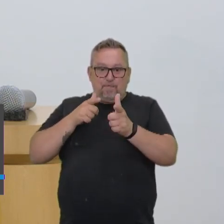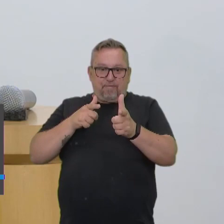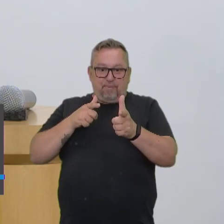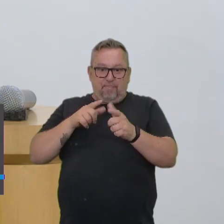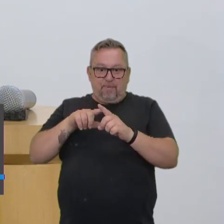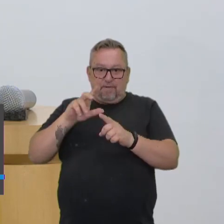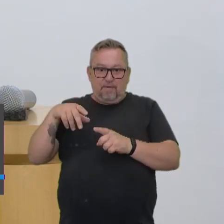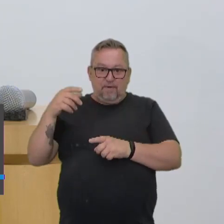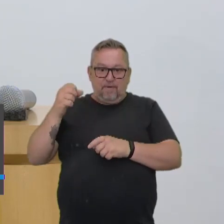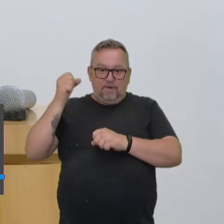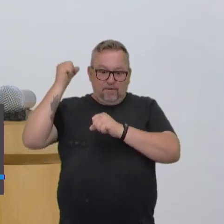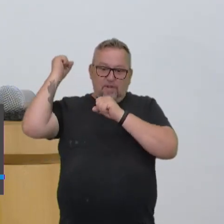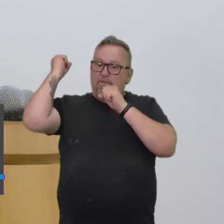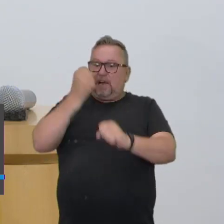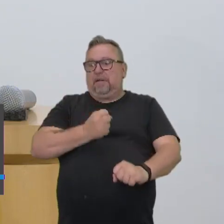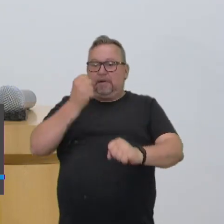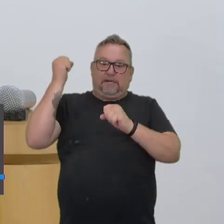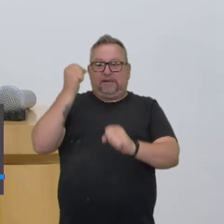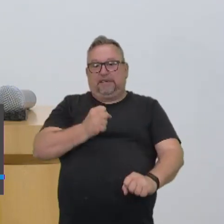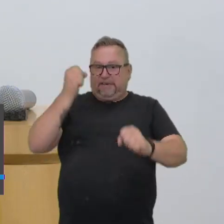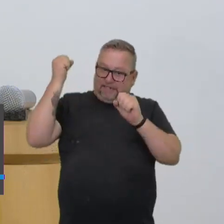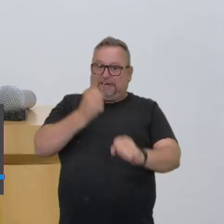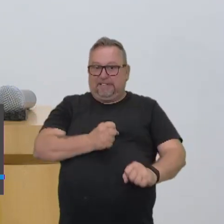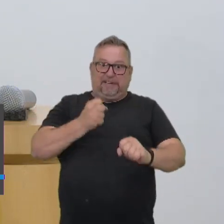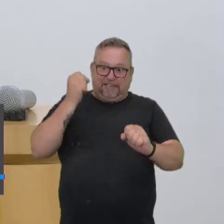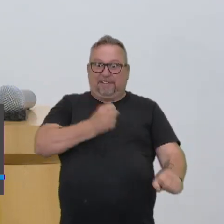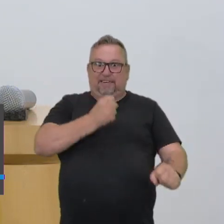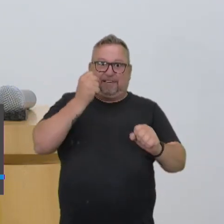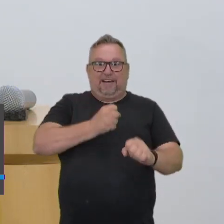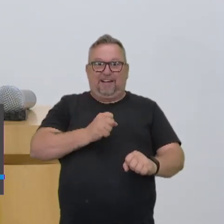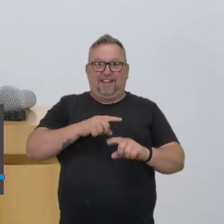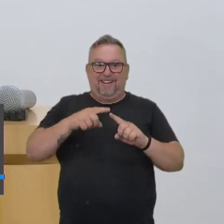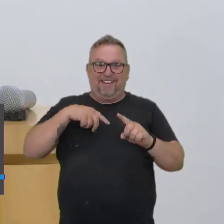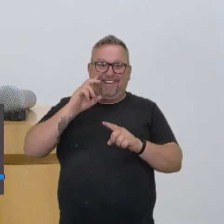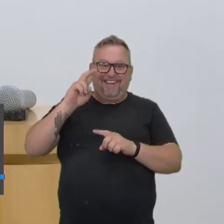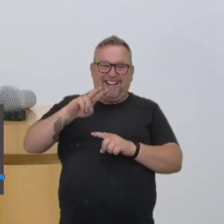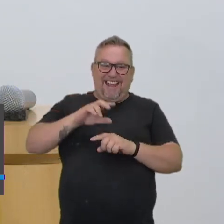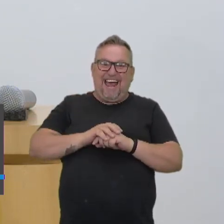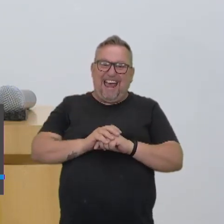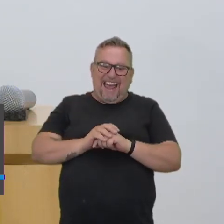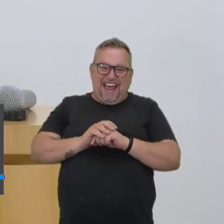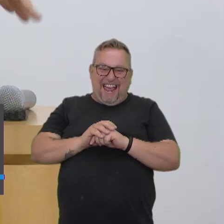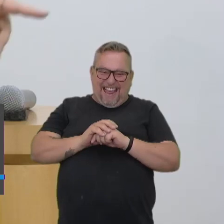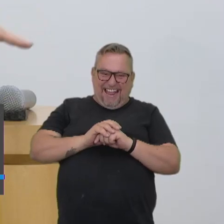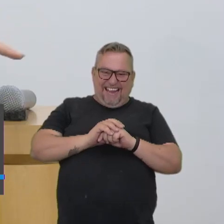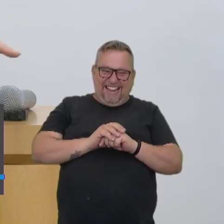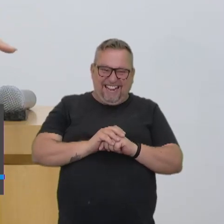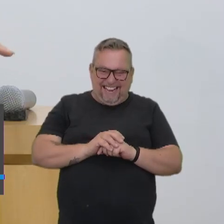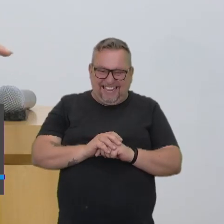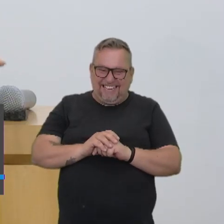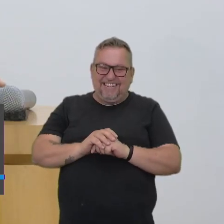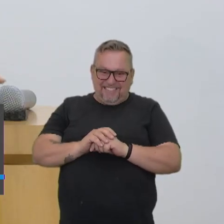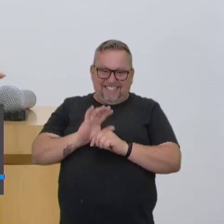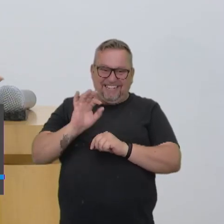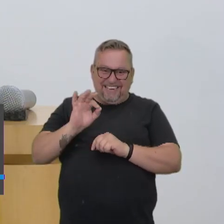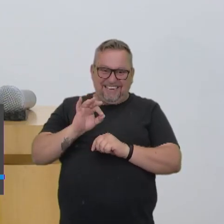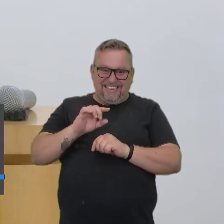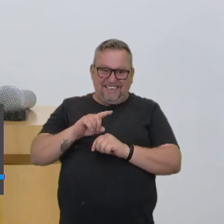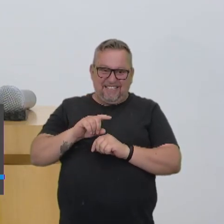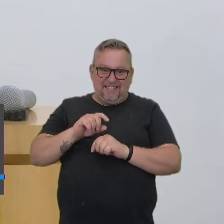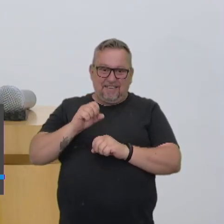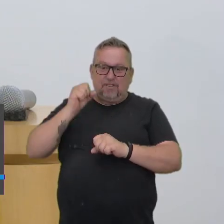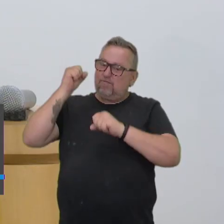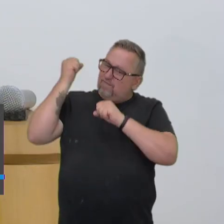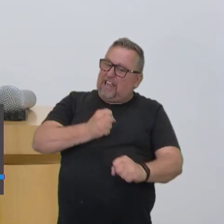você cai e eu mato você com a faquinha. Porque é o que tem pra hoje. Eu adoro o Libras, maravilhoso. Eu tô atuando no lado errado. Como é matar